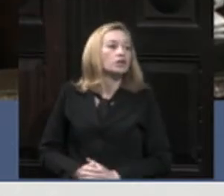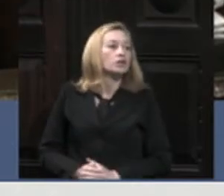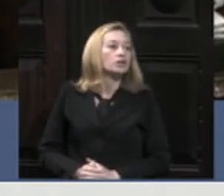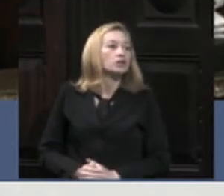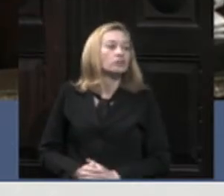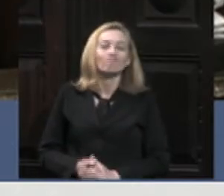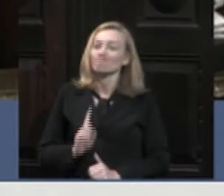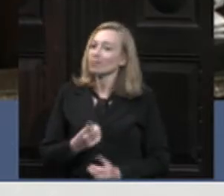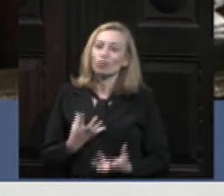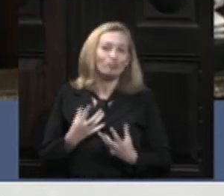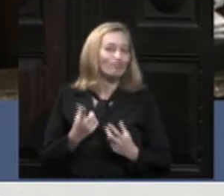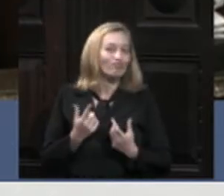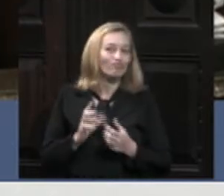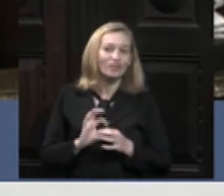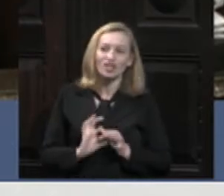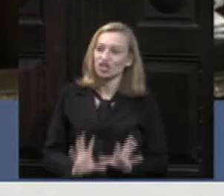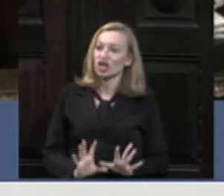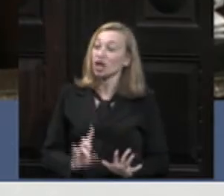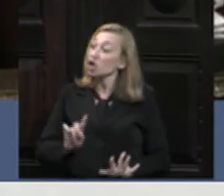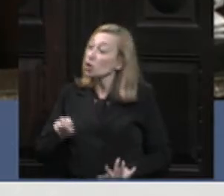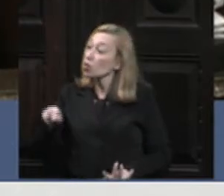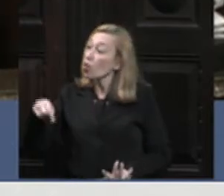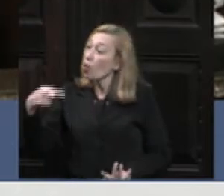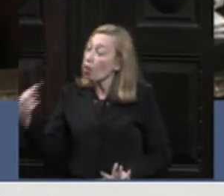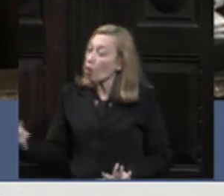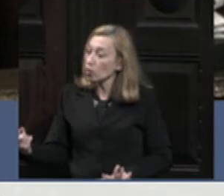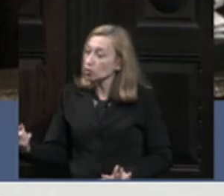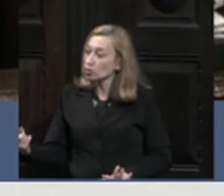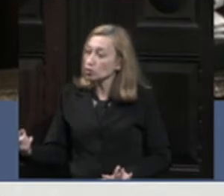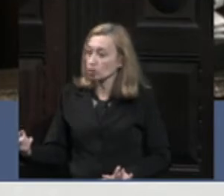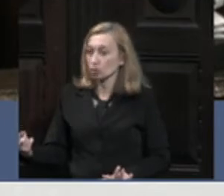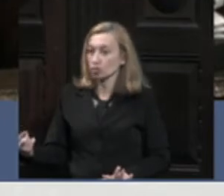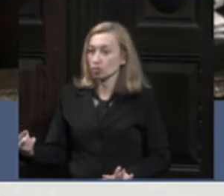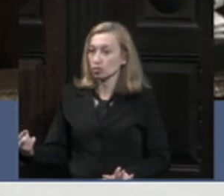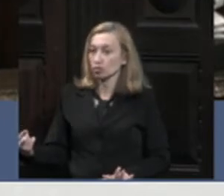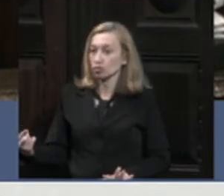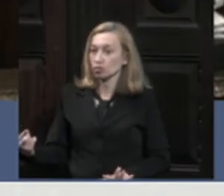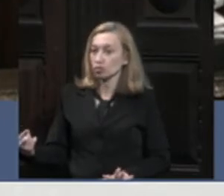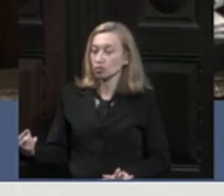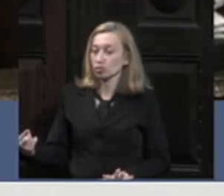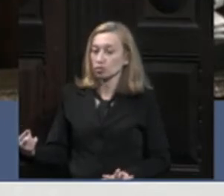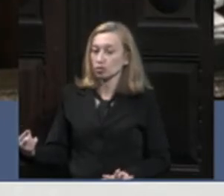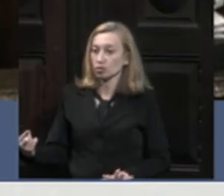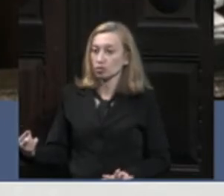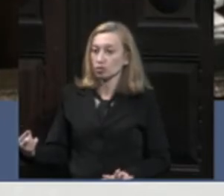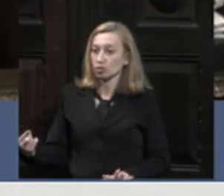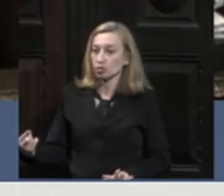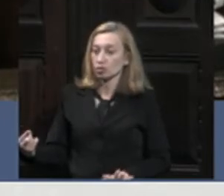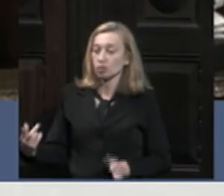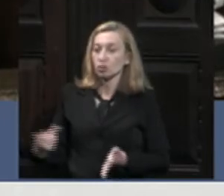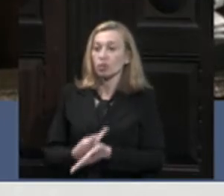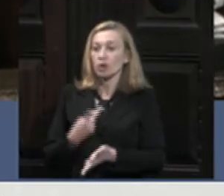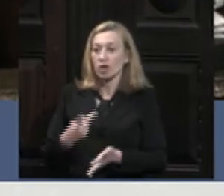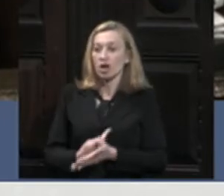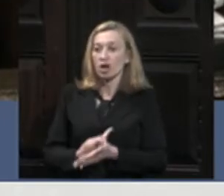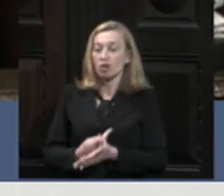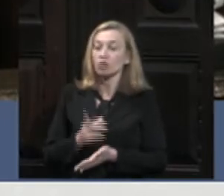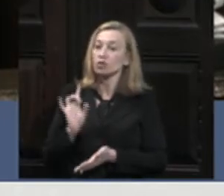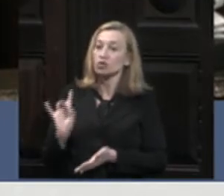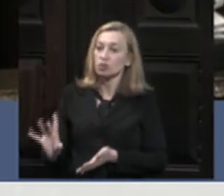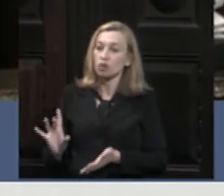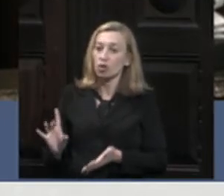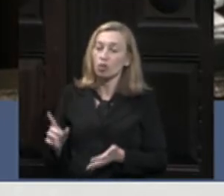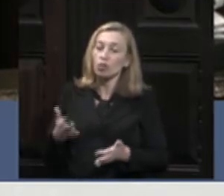permitir que outro caminho não seja seguido, senão a preservação da empresa.